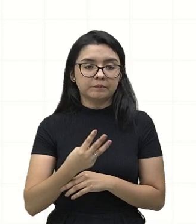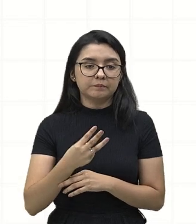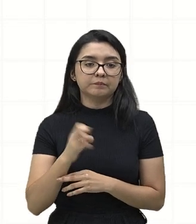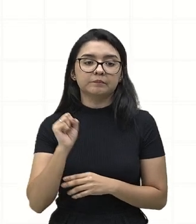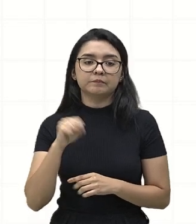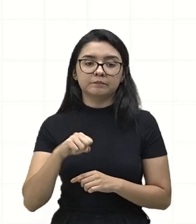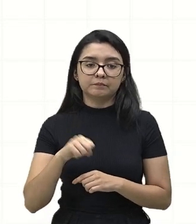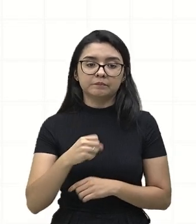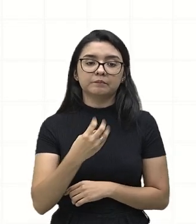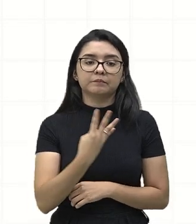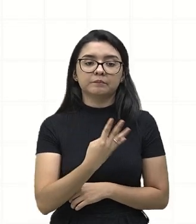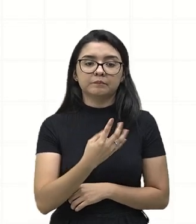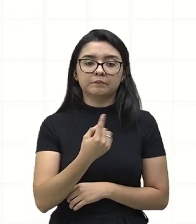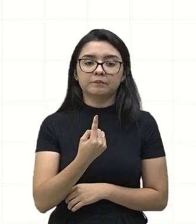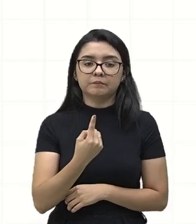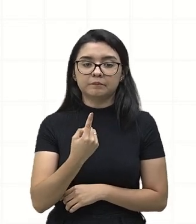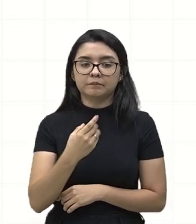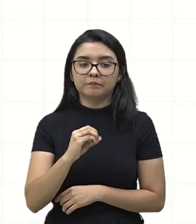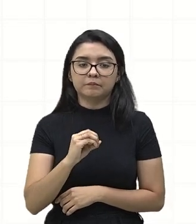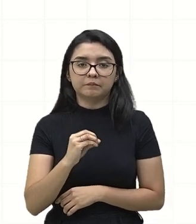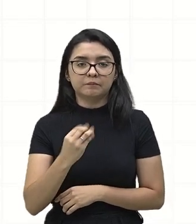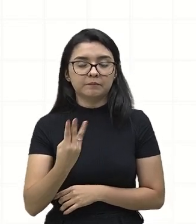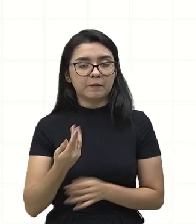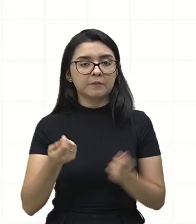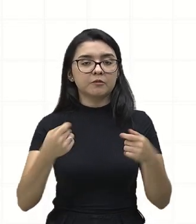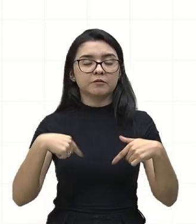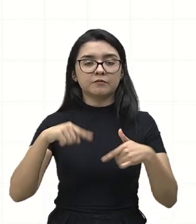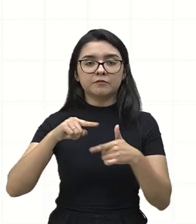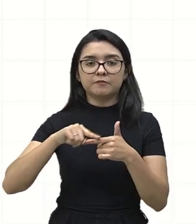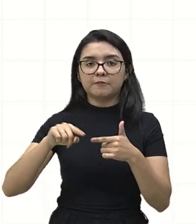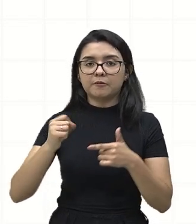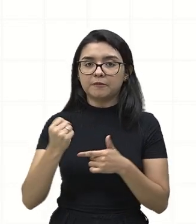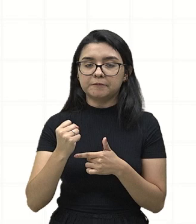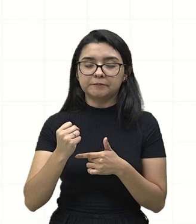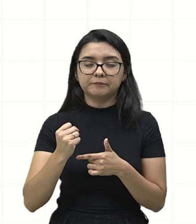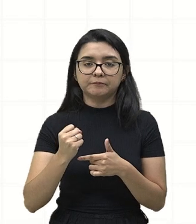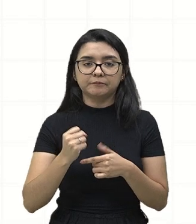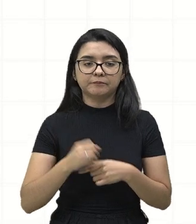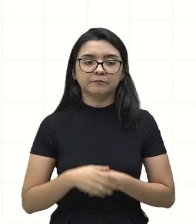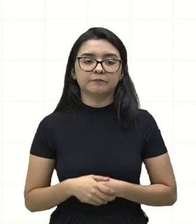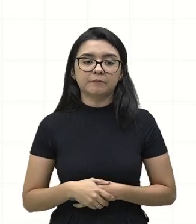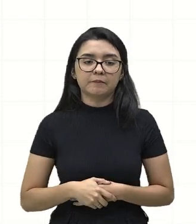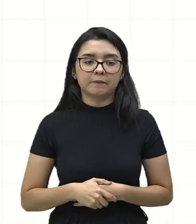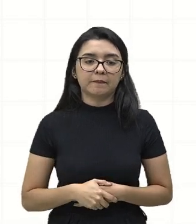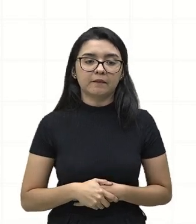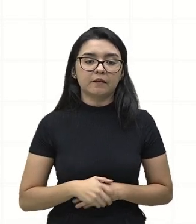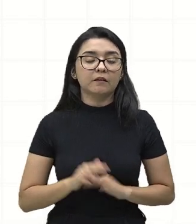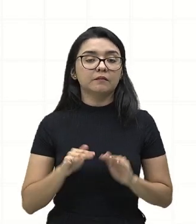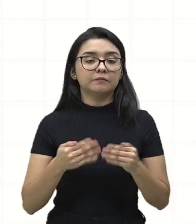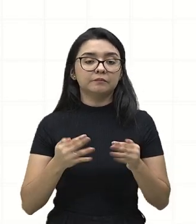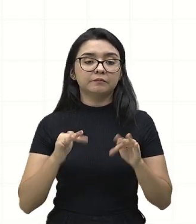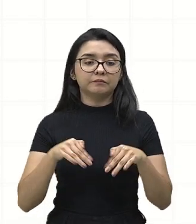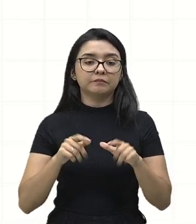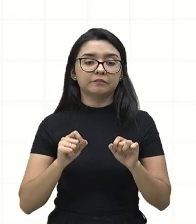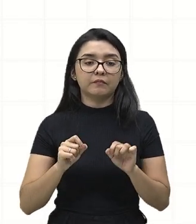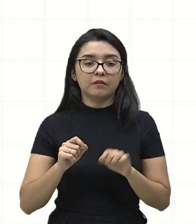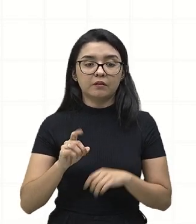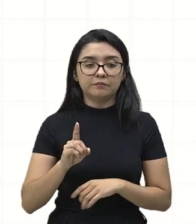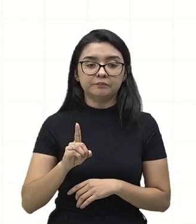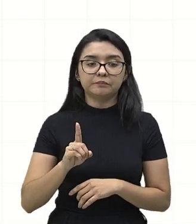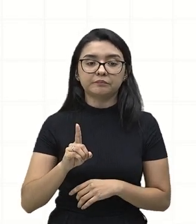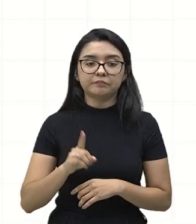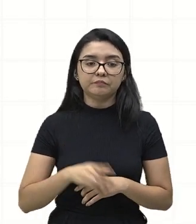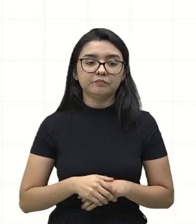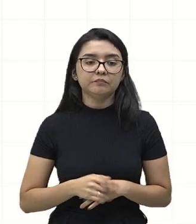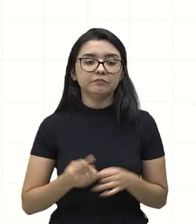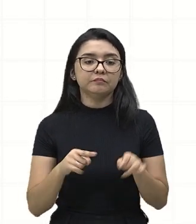o 4.104, ele é divisível por 8. E, finalmente, a gente tem o item D,